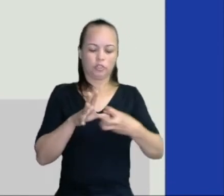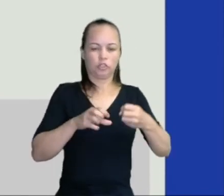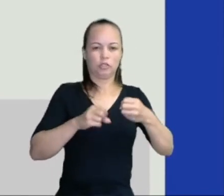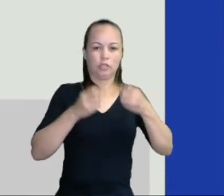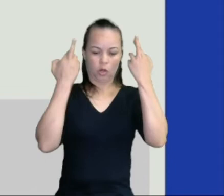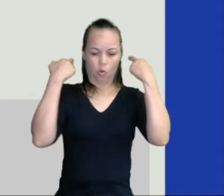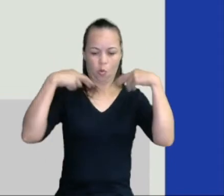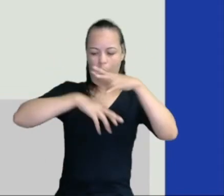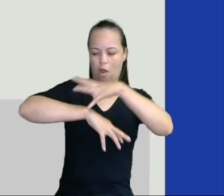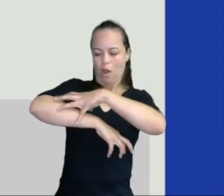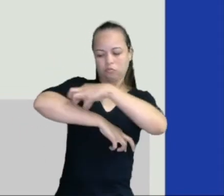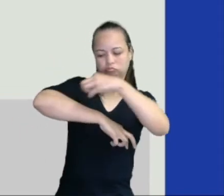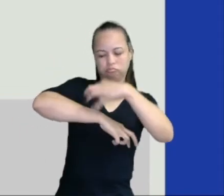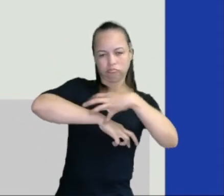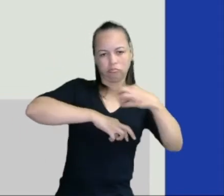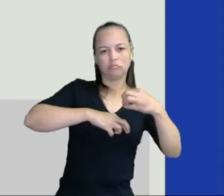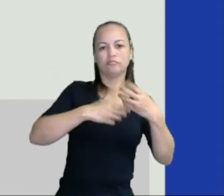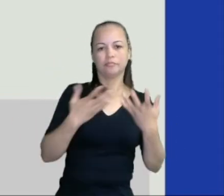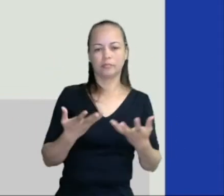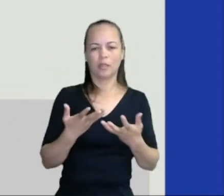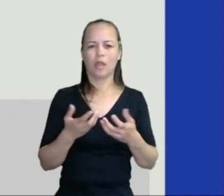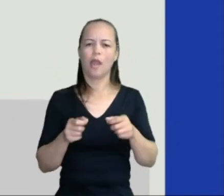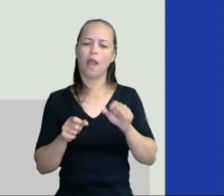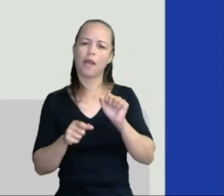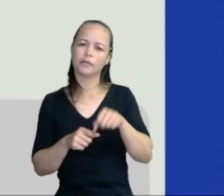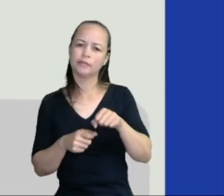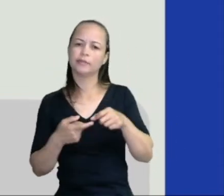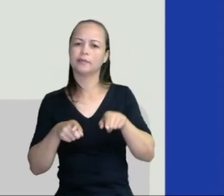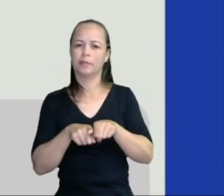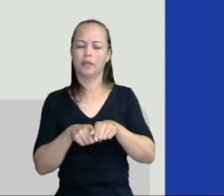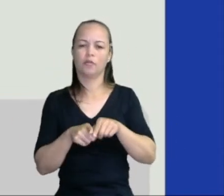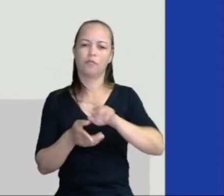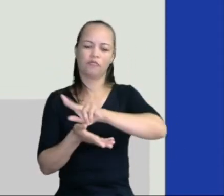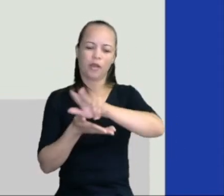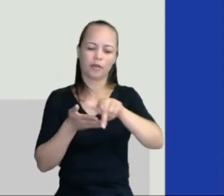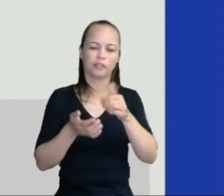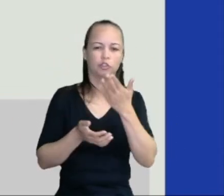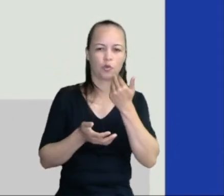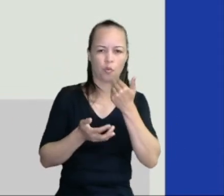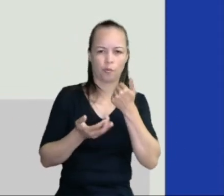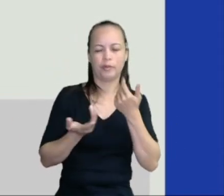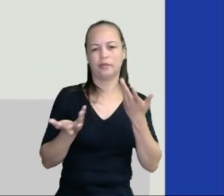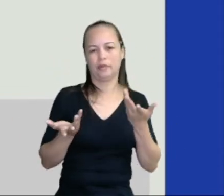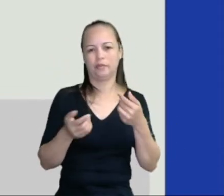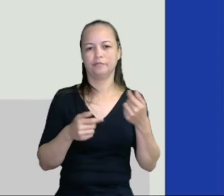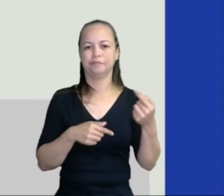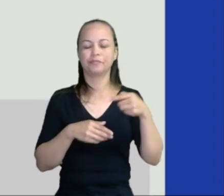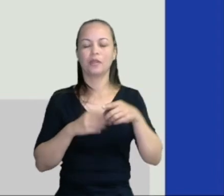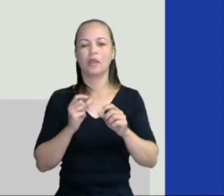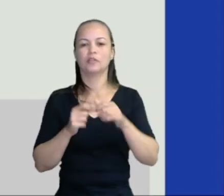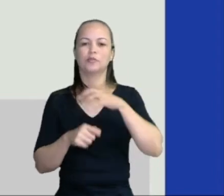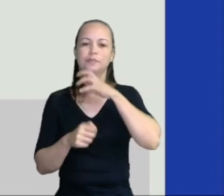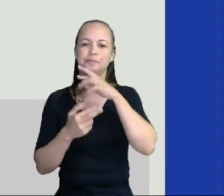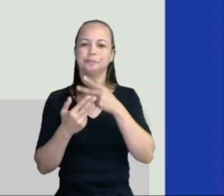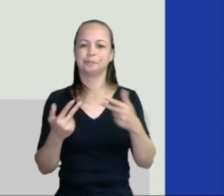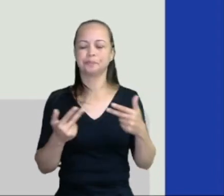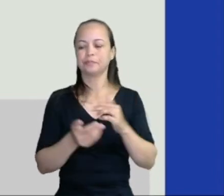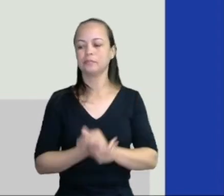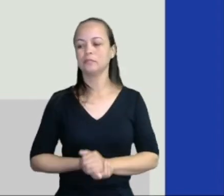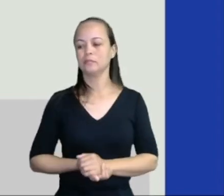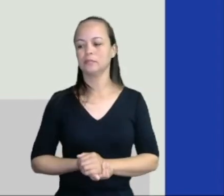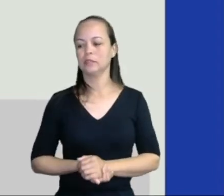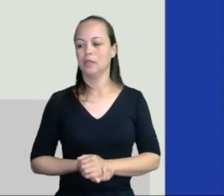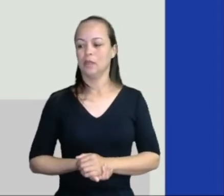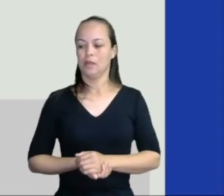animais, assim como muitas comidas que a gente come que vêm dos animais, tá? Agora, essa segunda imagem aí, é